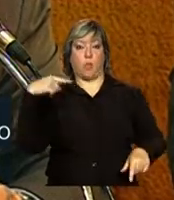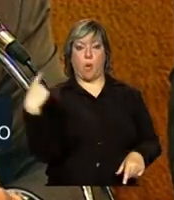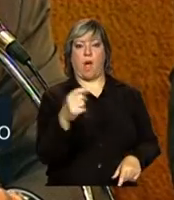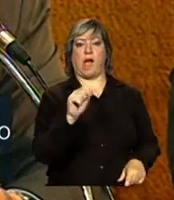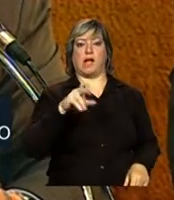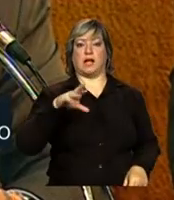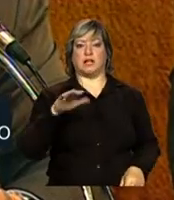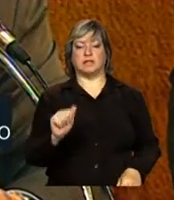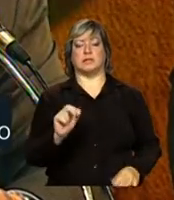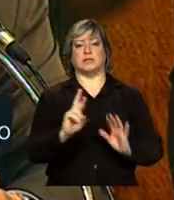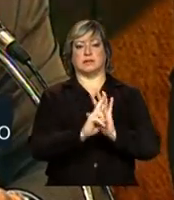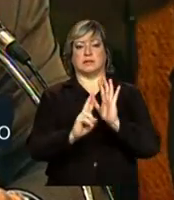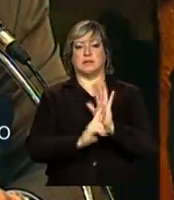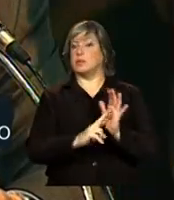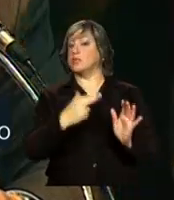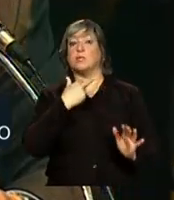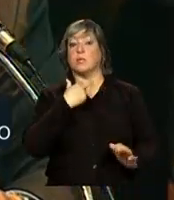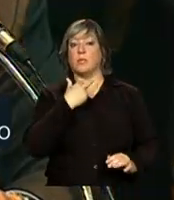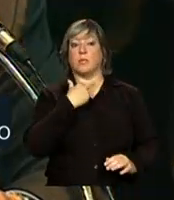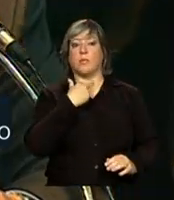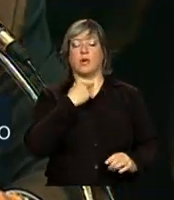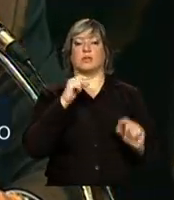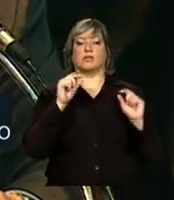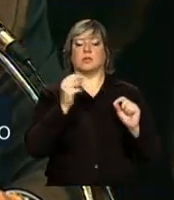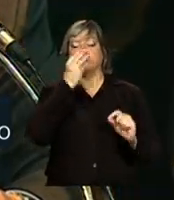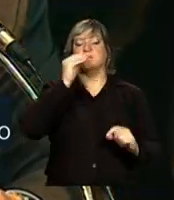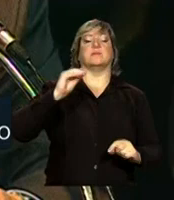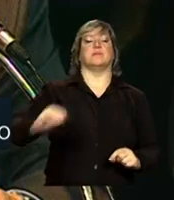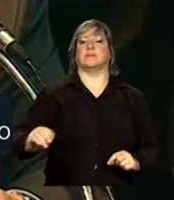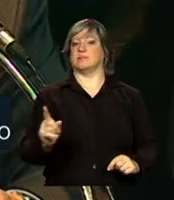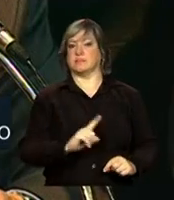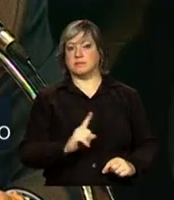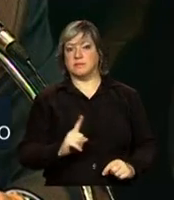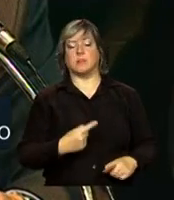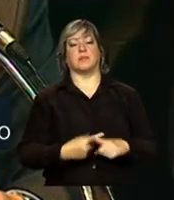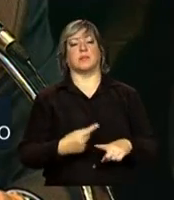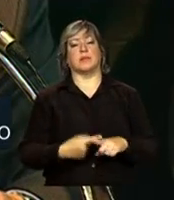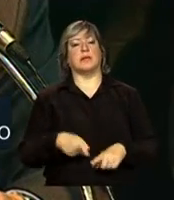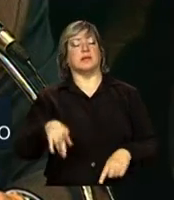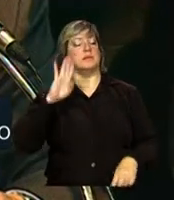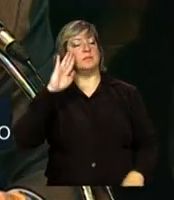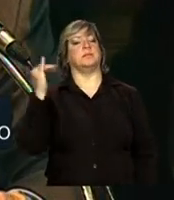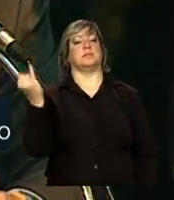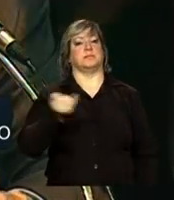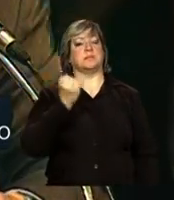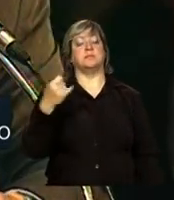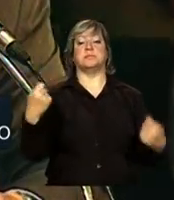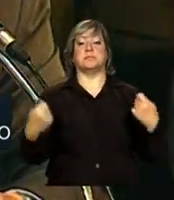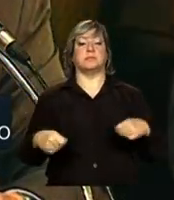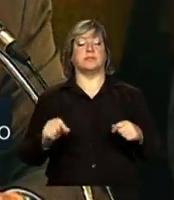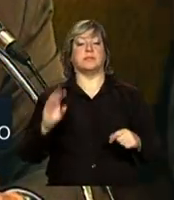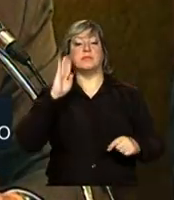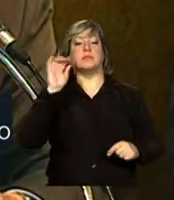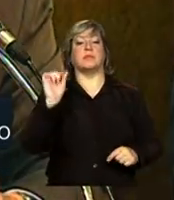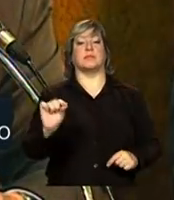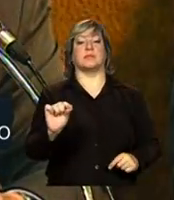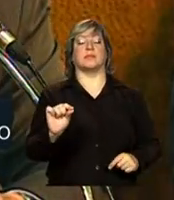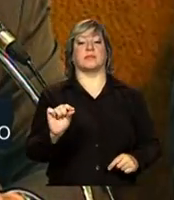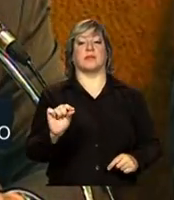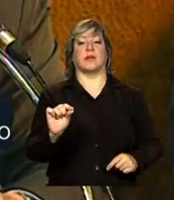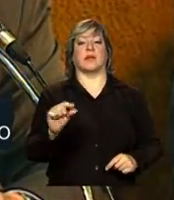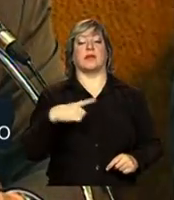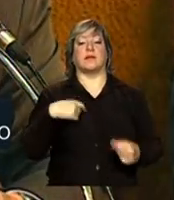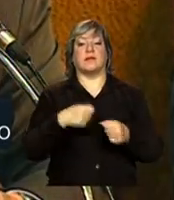de regulação e que não pode ser de forma alguma ignorado em função da sua essencialidade que é precisamente a capacidade de